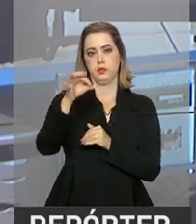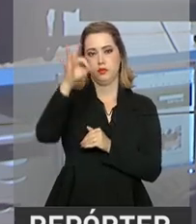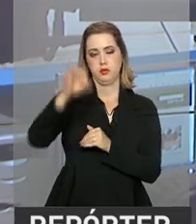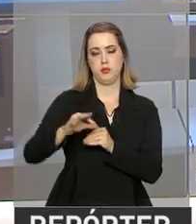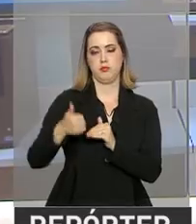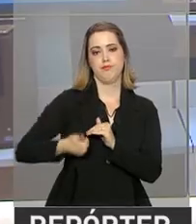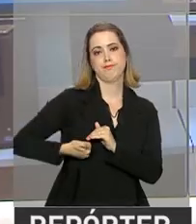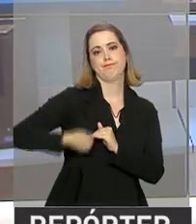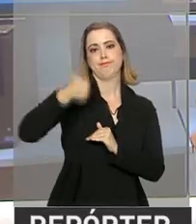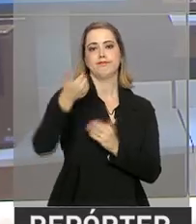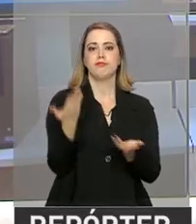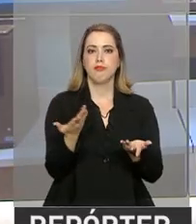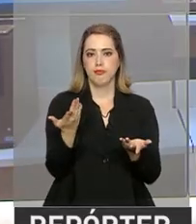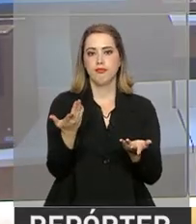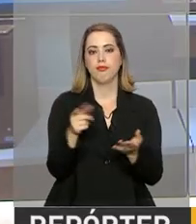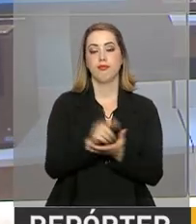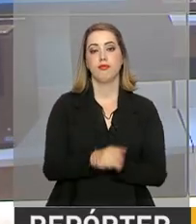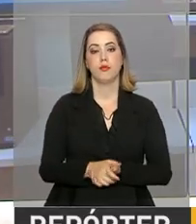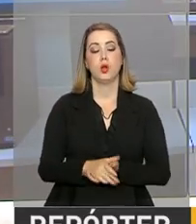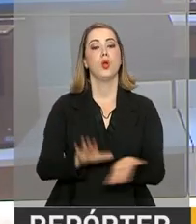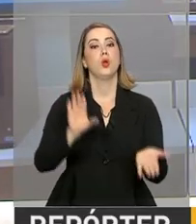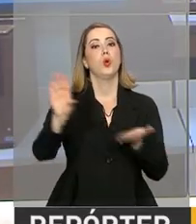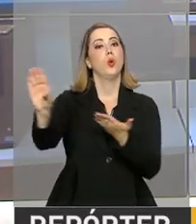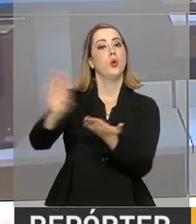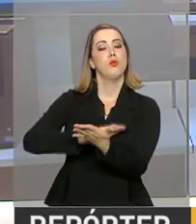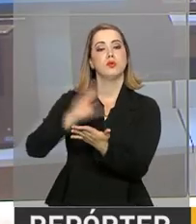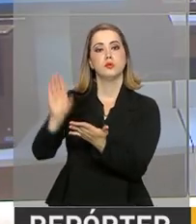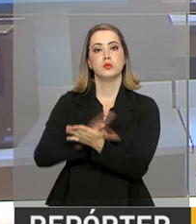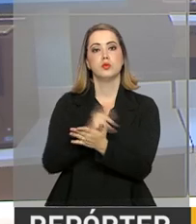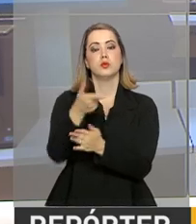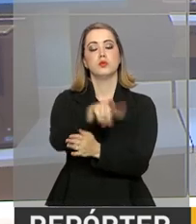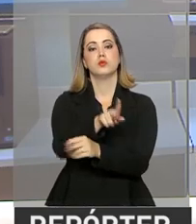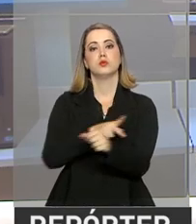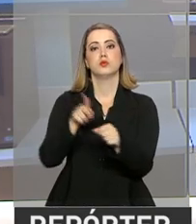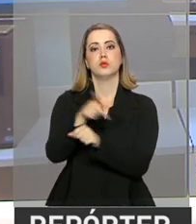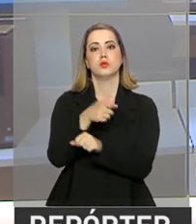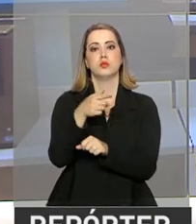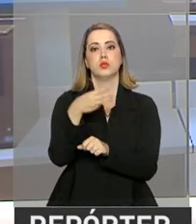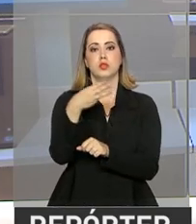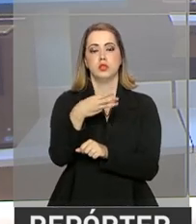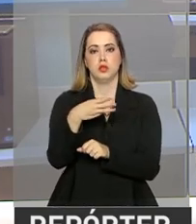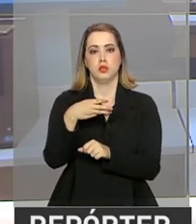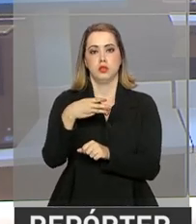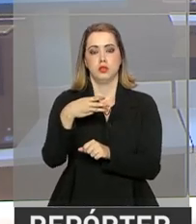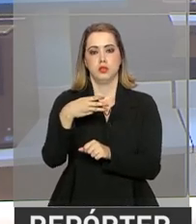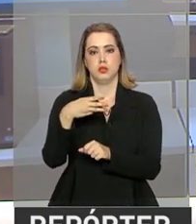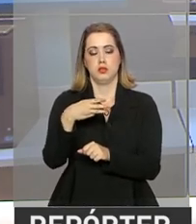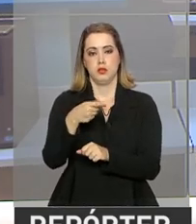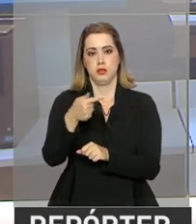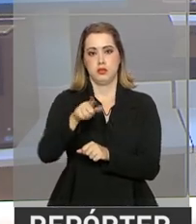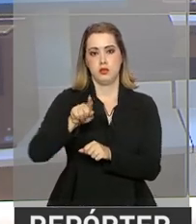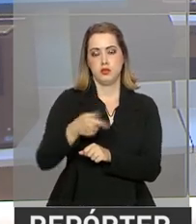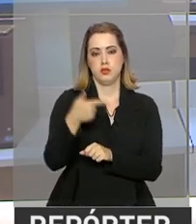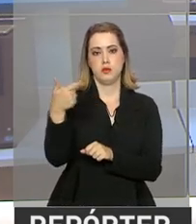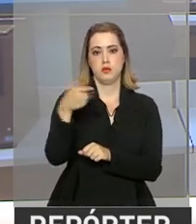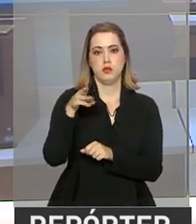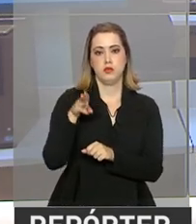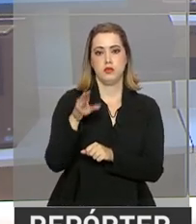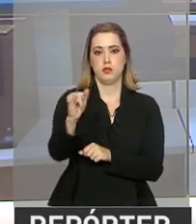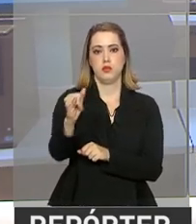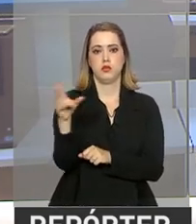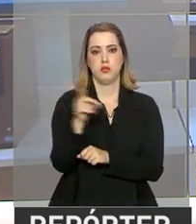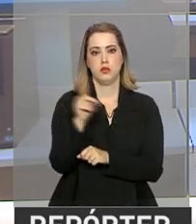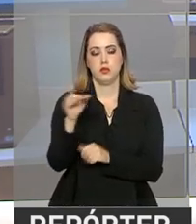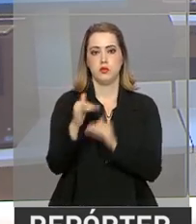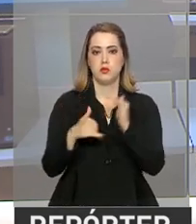70% e os investimentos estrangeiros da ordem de 7,2 Bilhões de Dólares que eu disse agora representam então